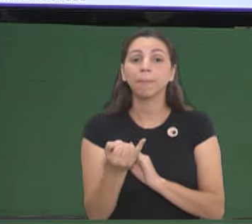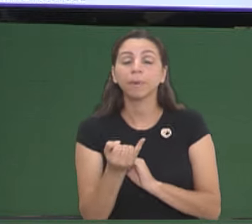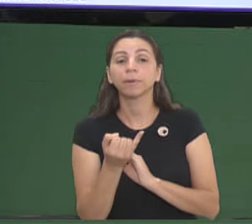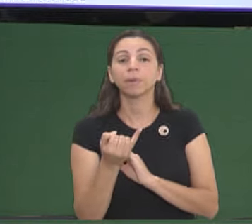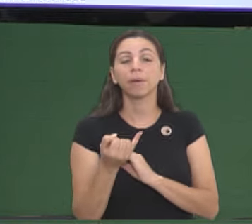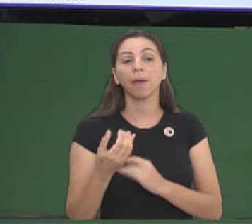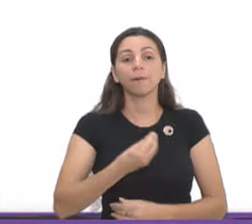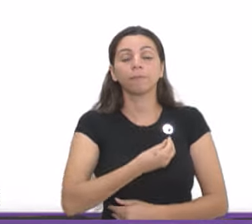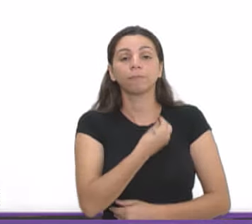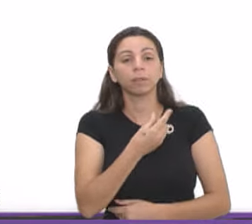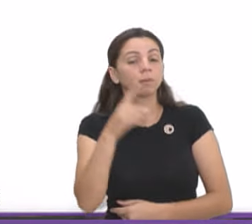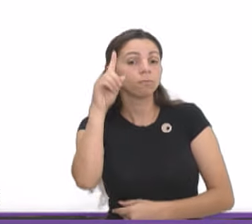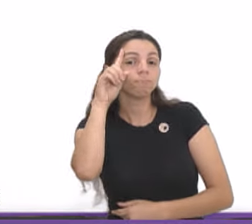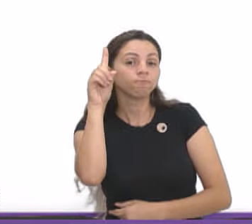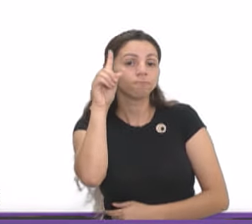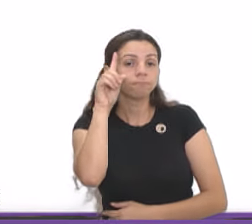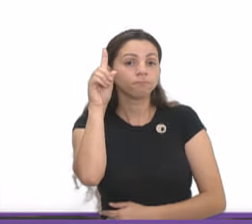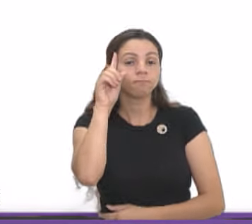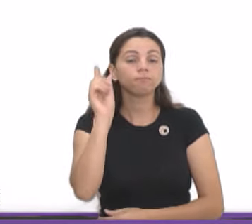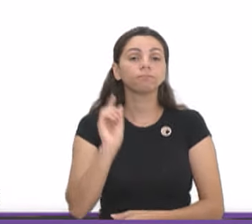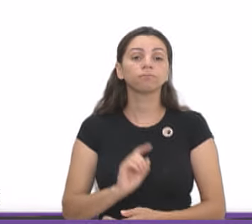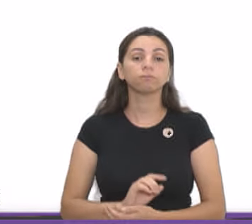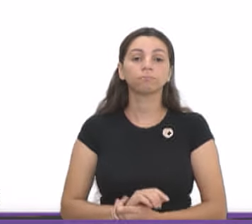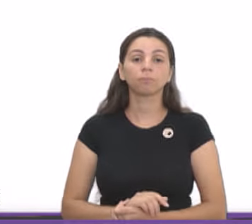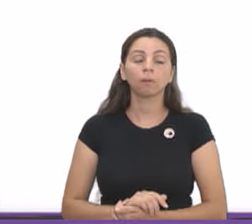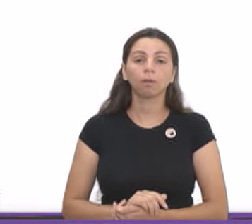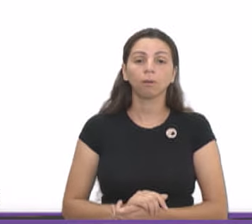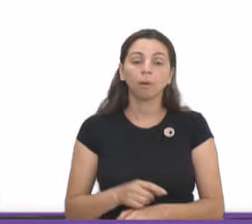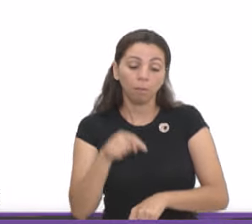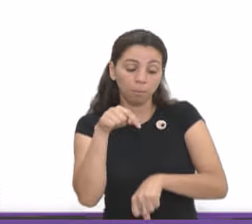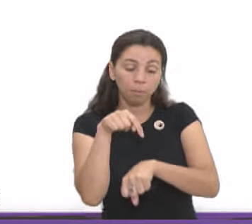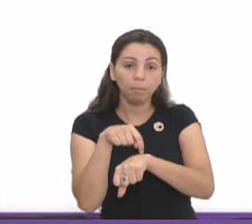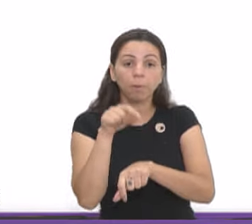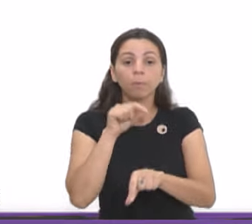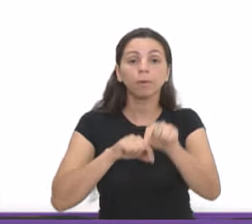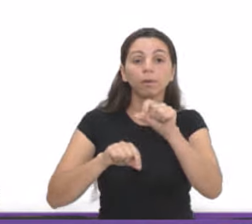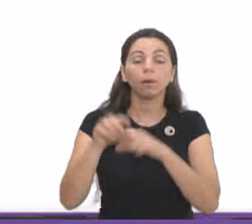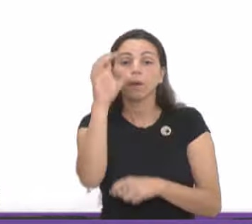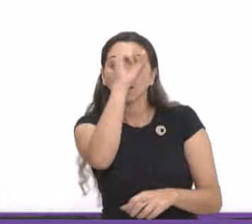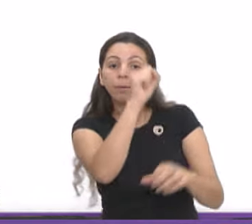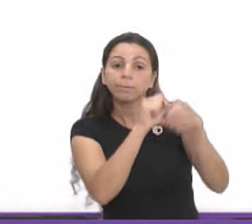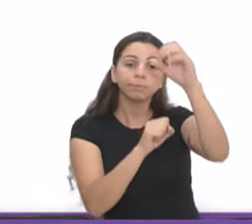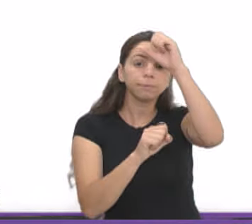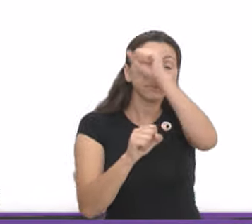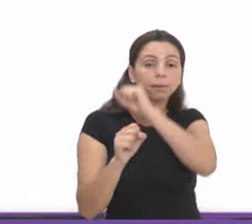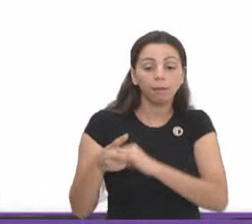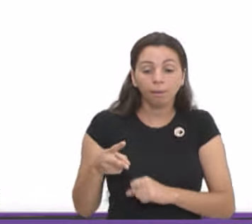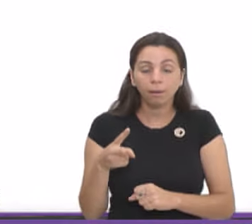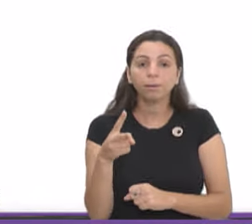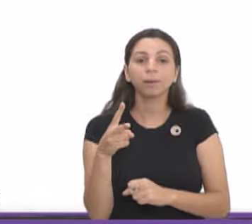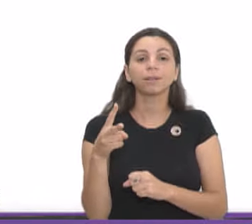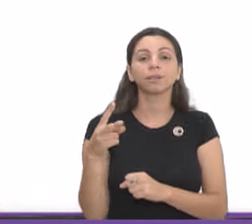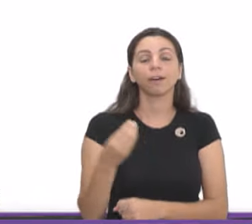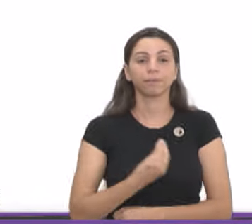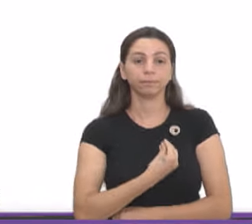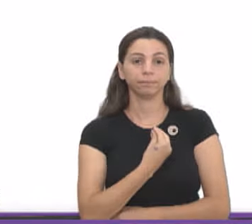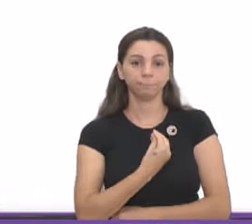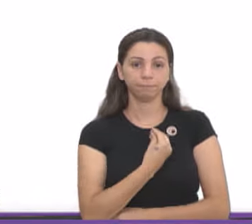nossa vida cotidiana. Então, são momentos em que a gente aprende e leva isso para a nossa vida,